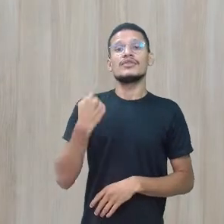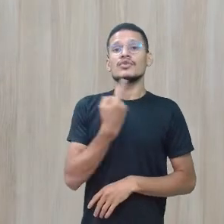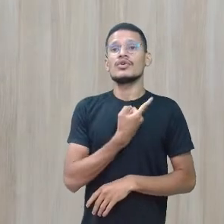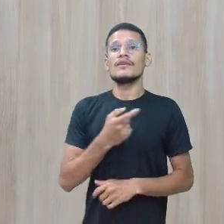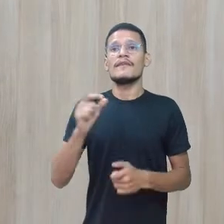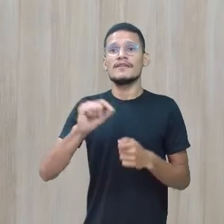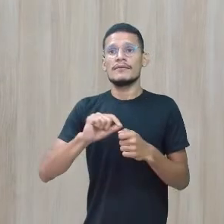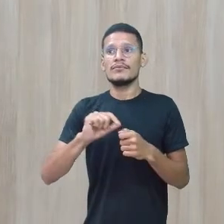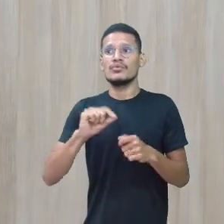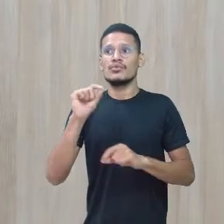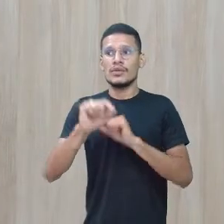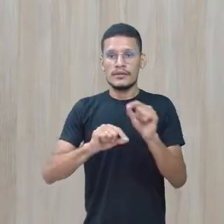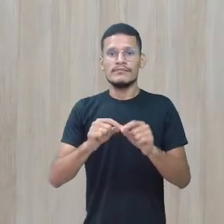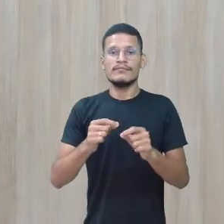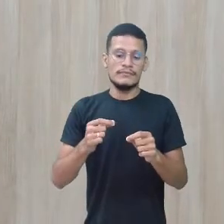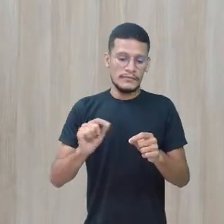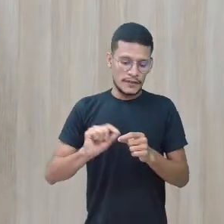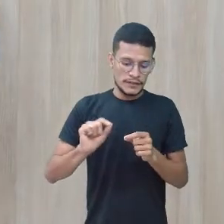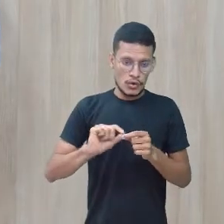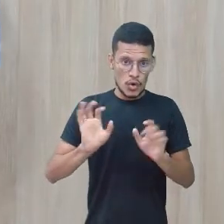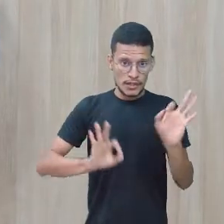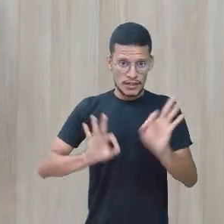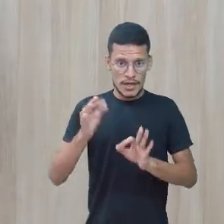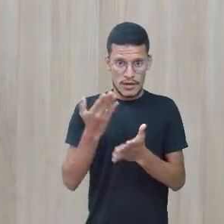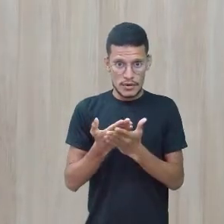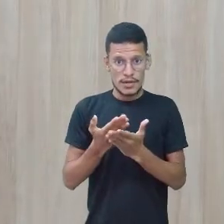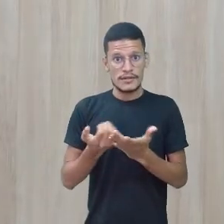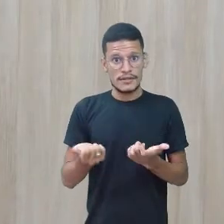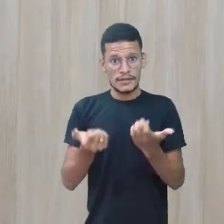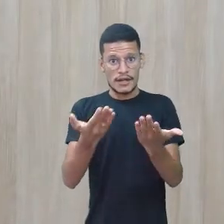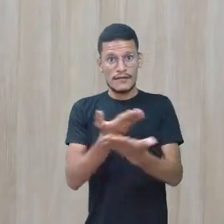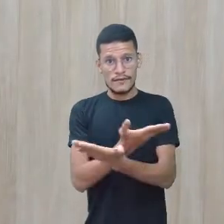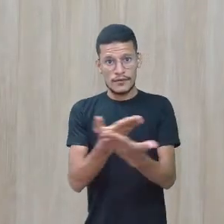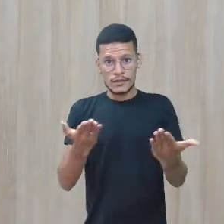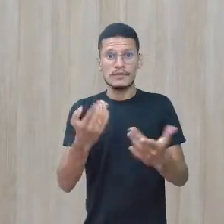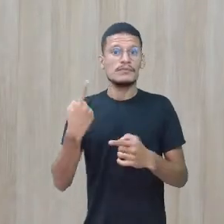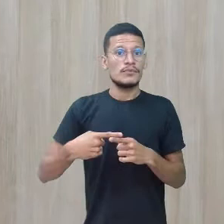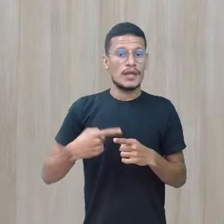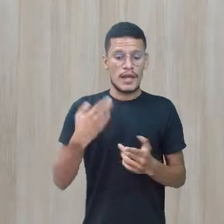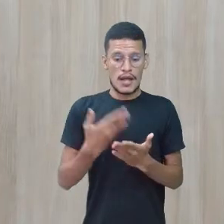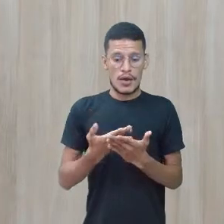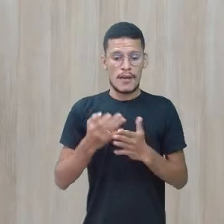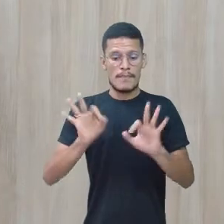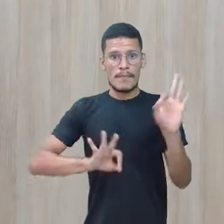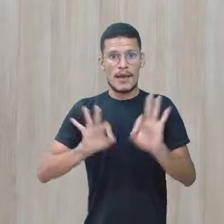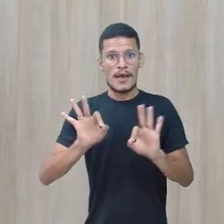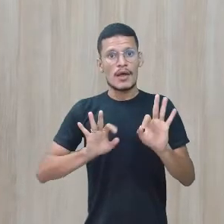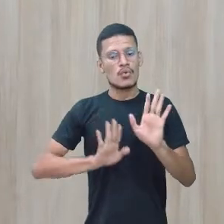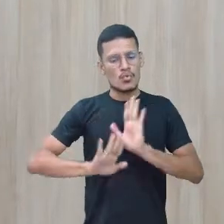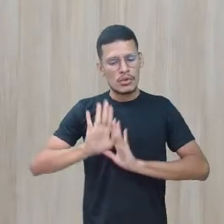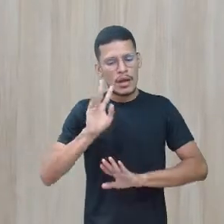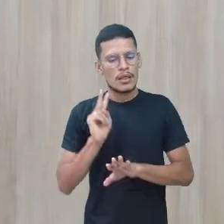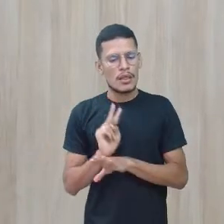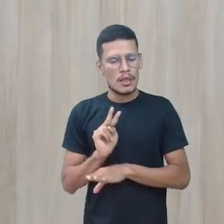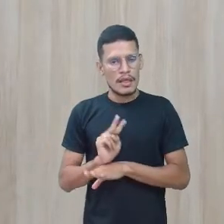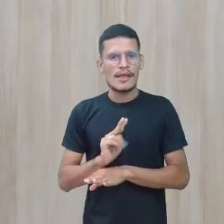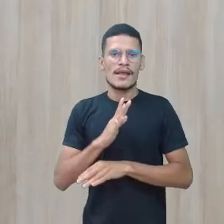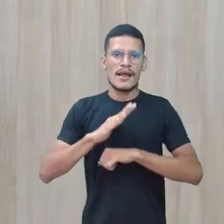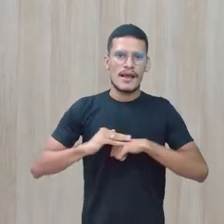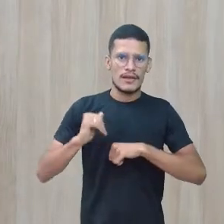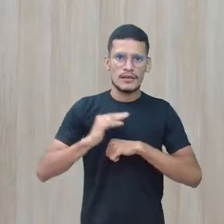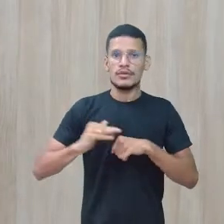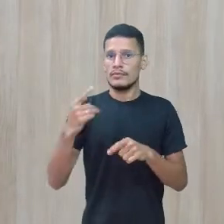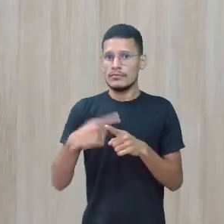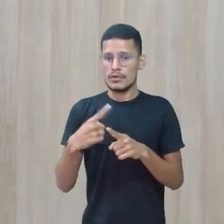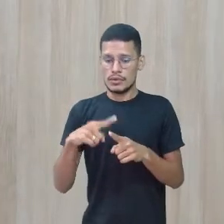né, exatamente para vocês, né? Porque essas aulas elas são preparadas com todo cuidado, todo carinho do mundo, porque o